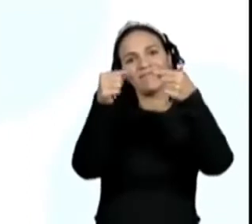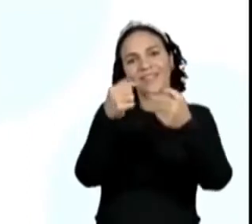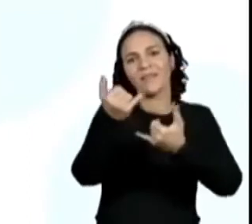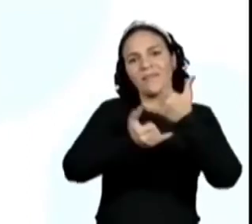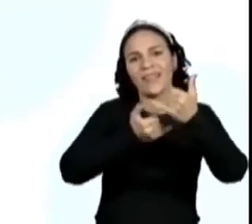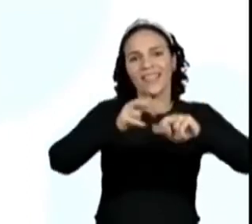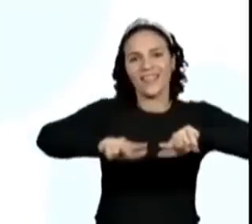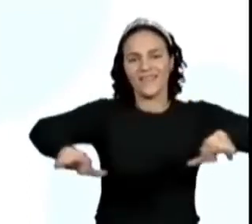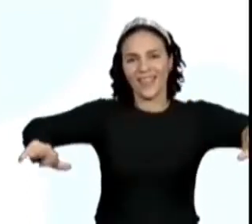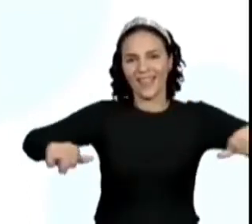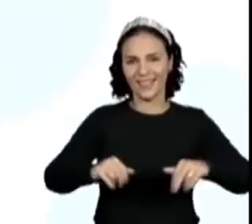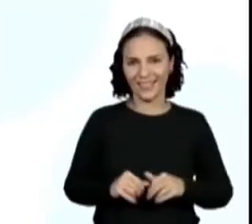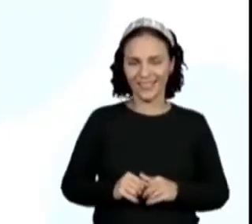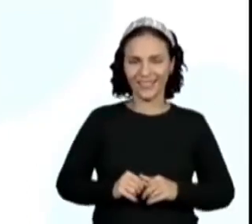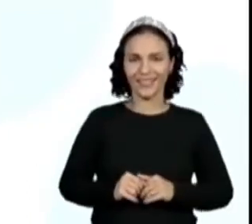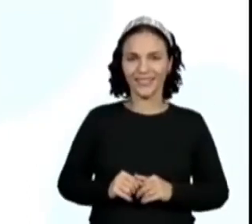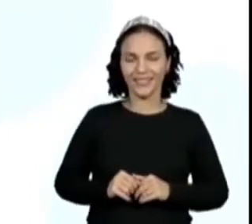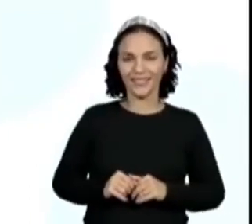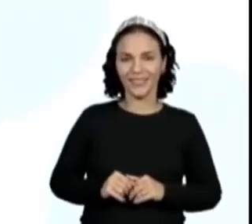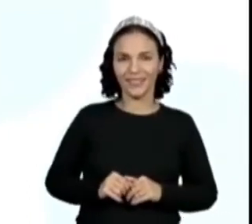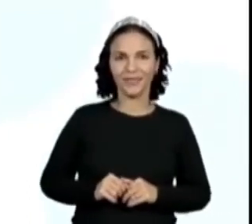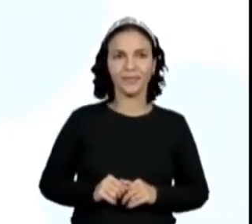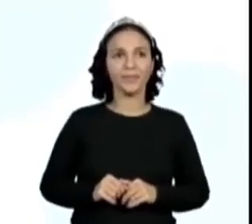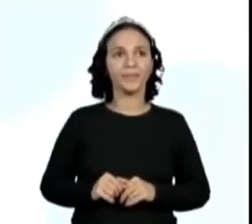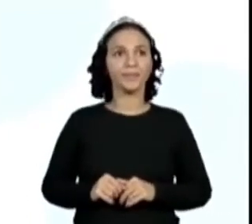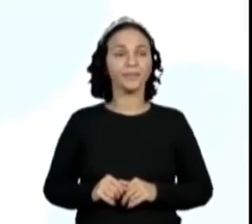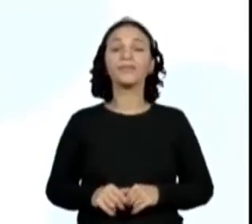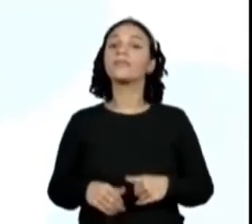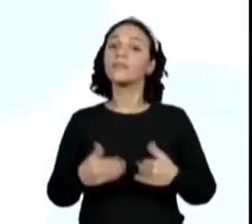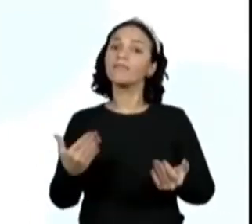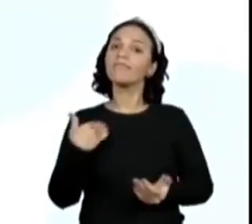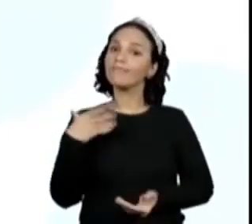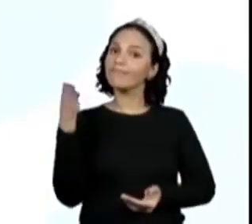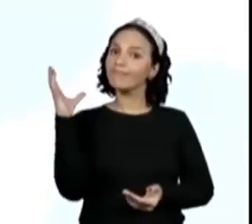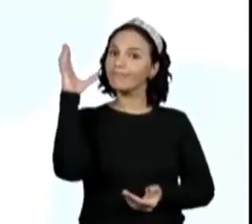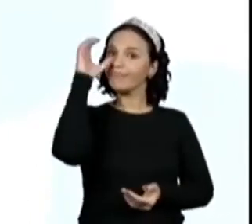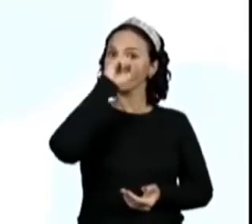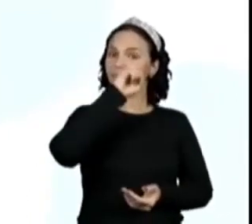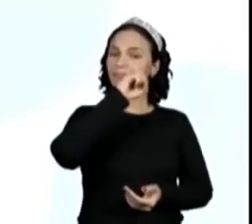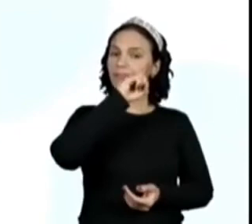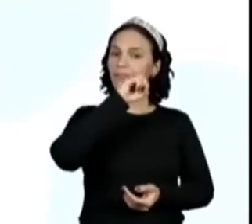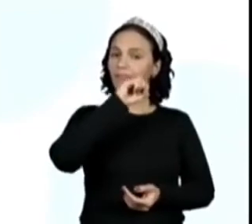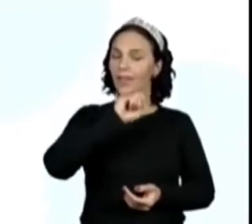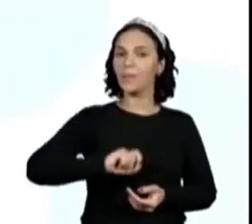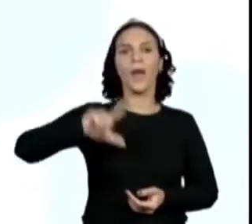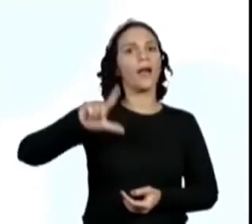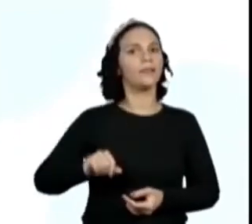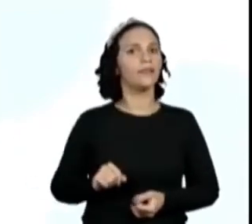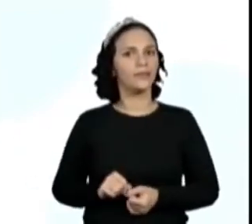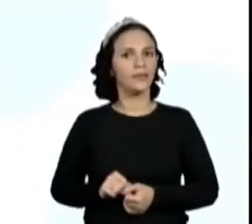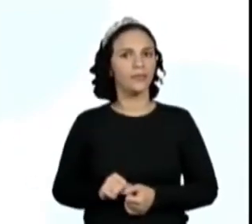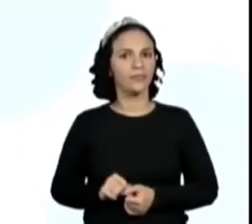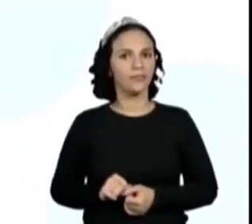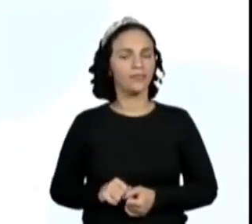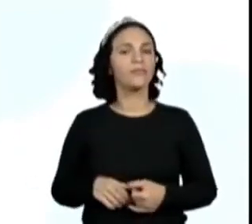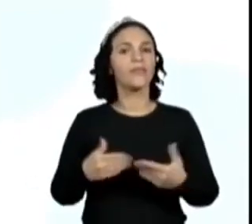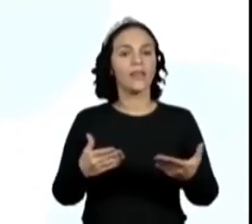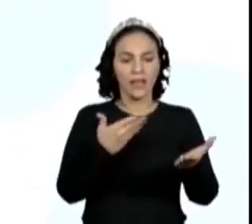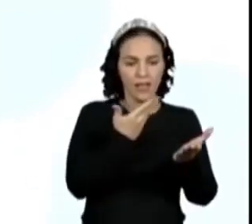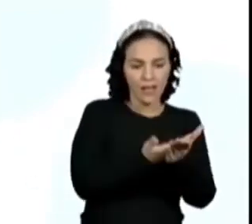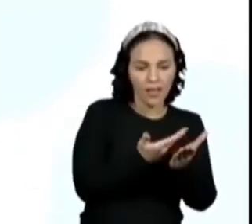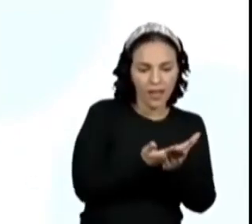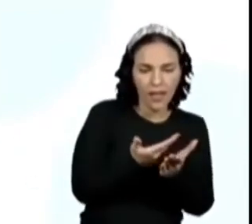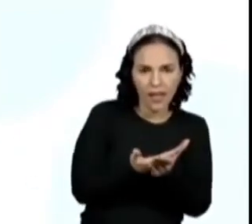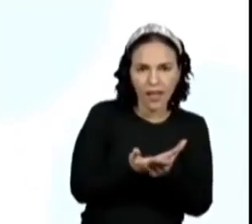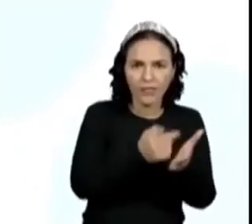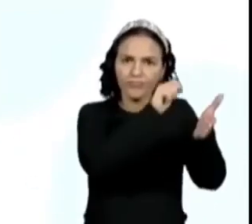diversas brincadeiras. Então, aprendi um pouquinho mais, ou seja, a gente brinca estudando a escrita